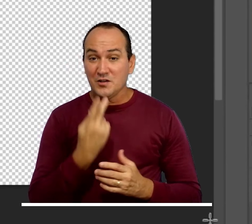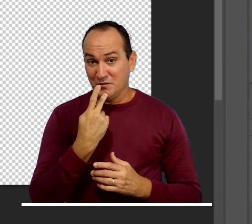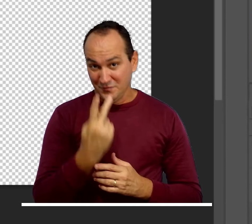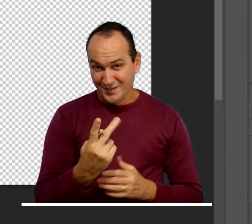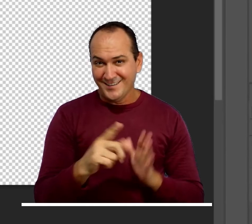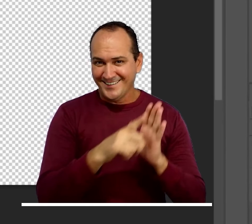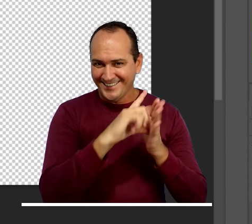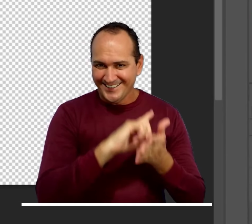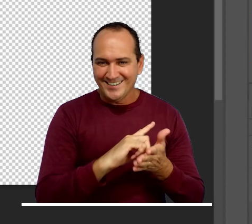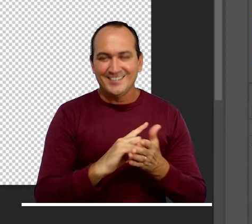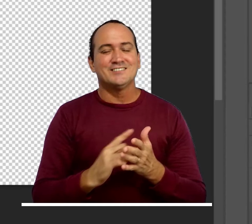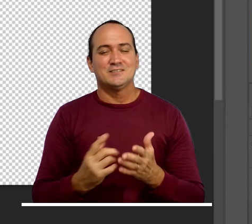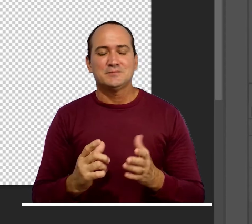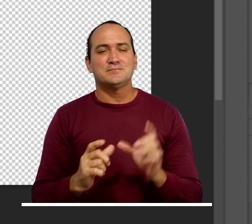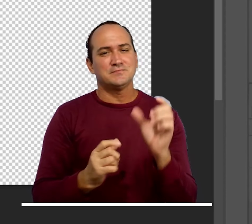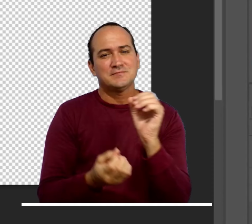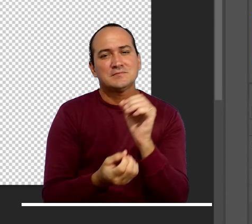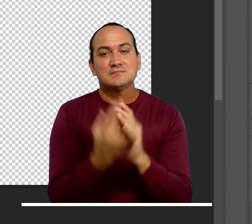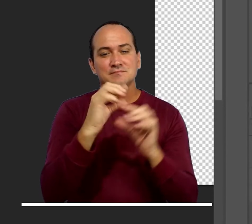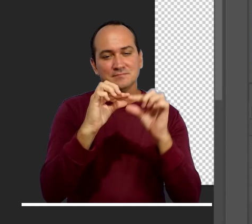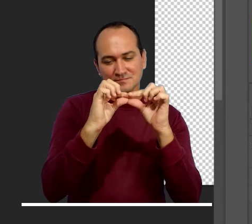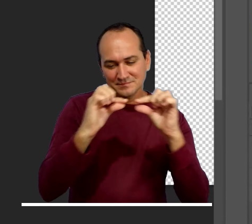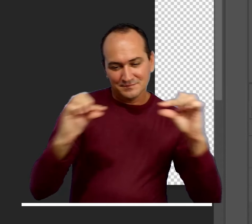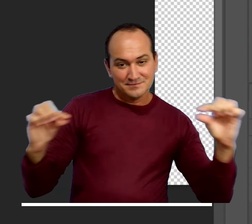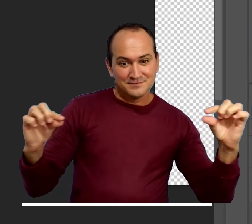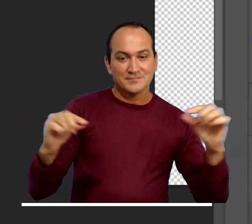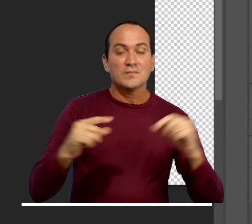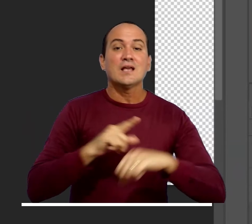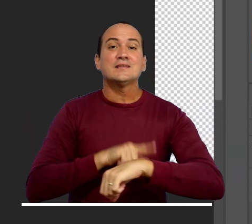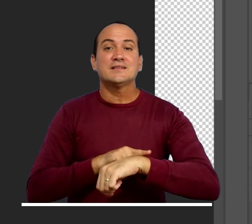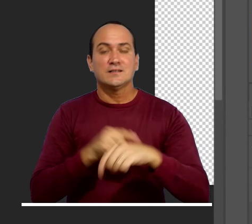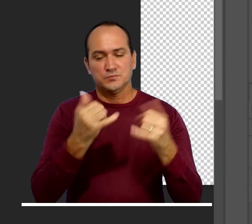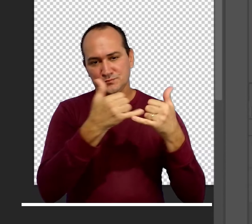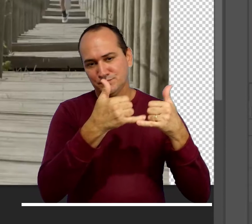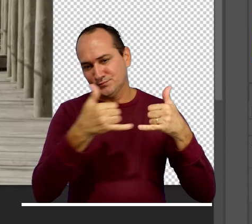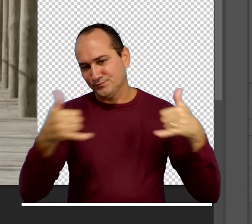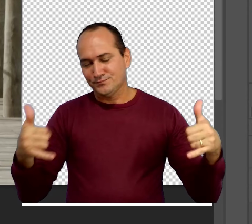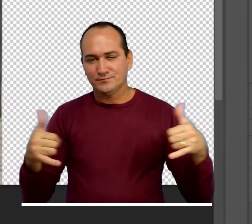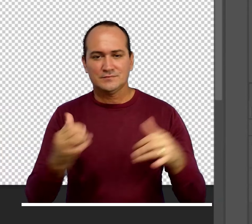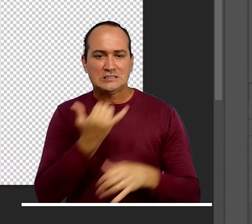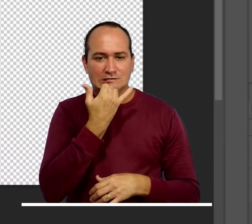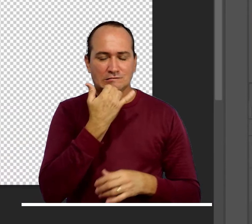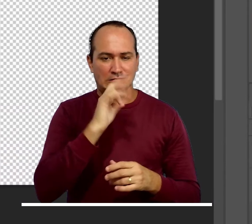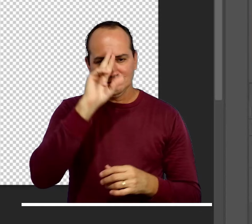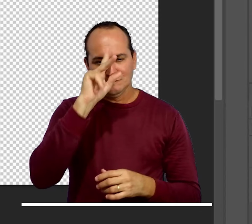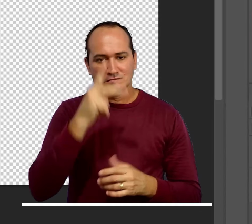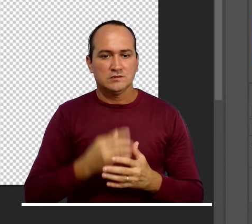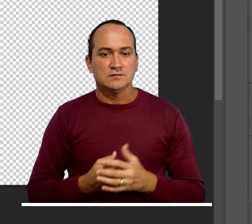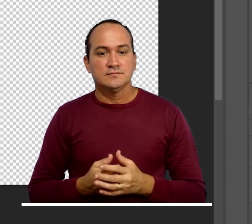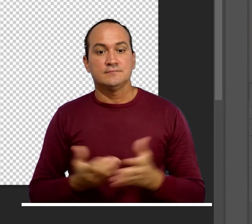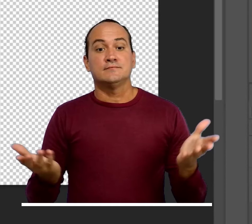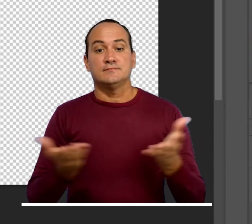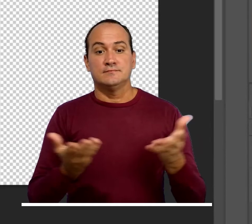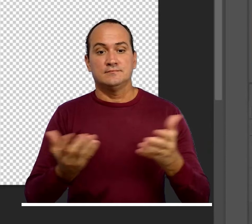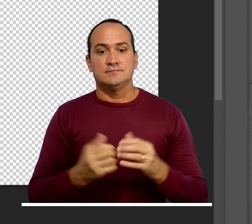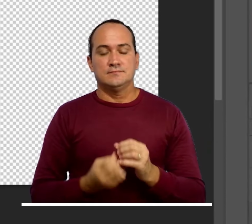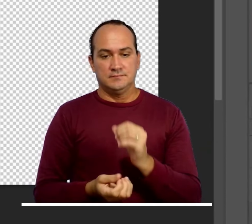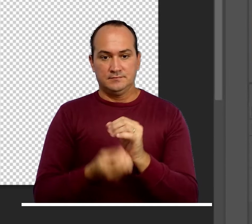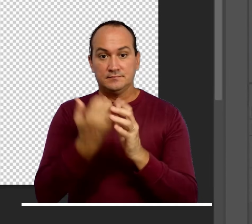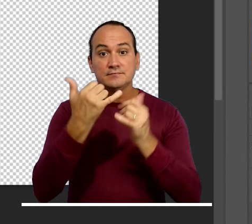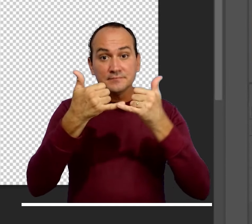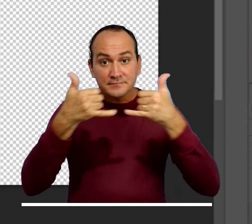para vocês, o Photoshop ele criou uma linha do tempo aqui embaixo, tá? Desculpa aqui, quando eu cliquei ele arrastou, pronto. Então, ó,